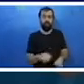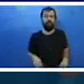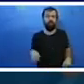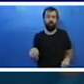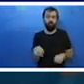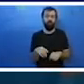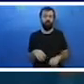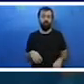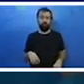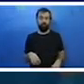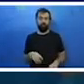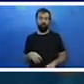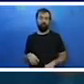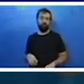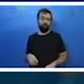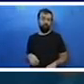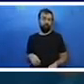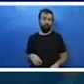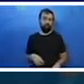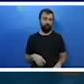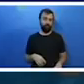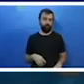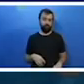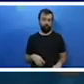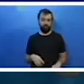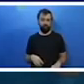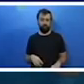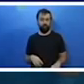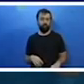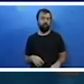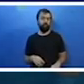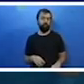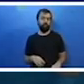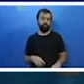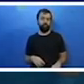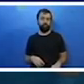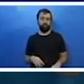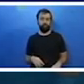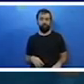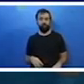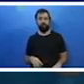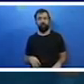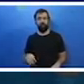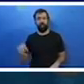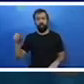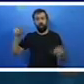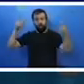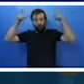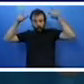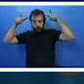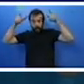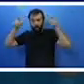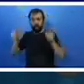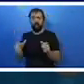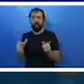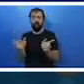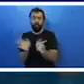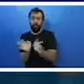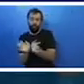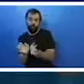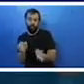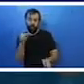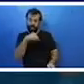principalmente os ganhos que saía da colônia para Portugal, ele tinha uma equipe. Aquela equipe que eu falei para